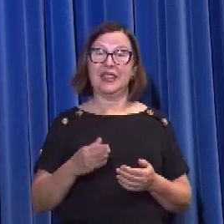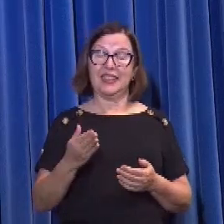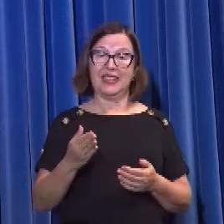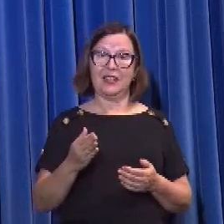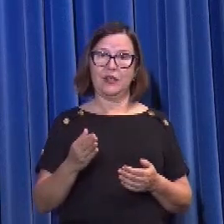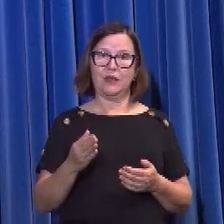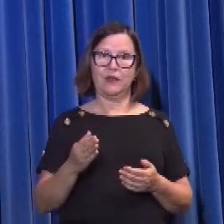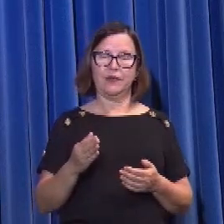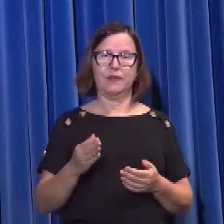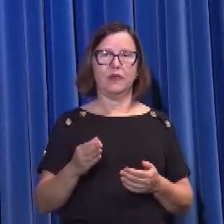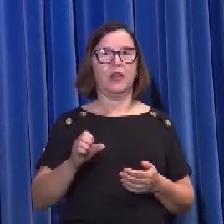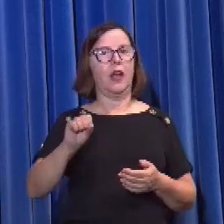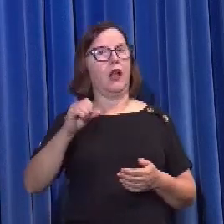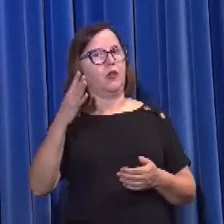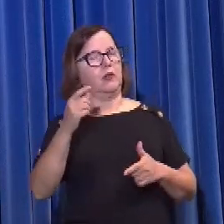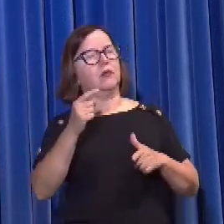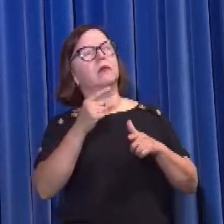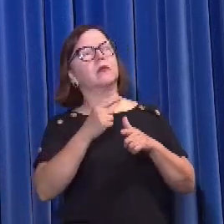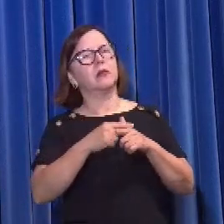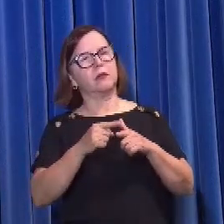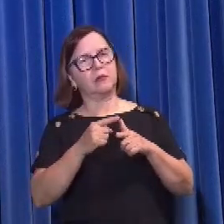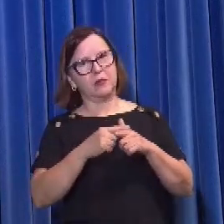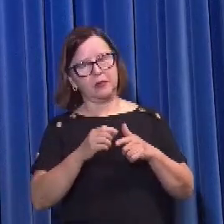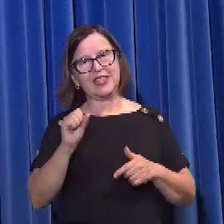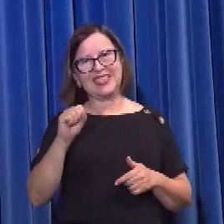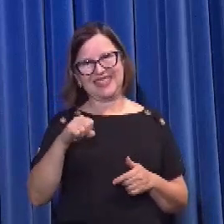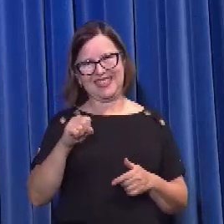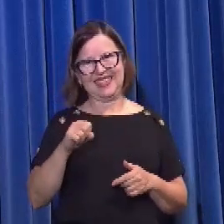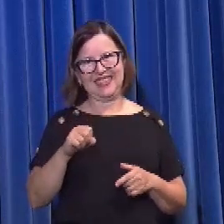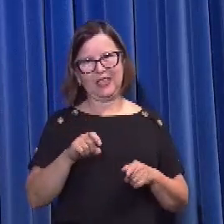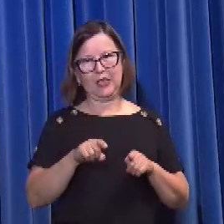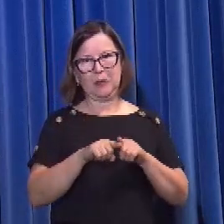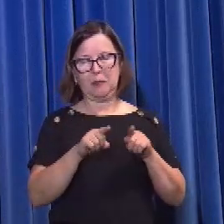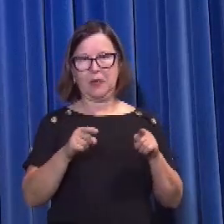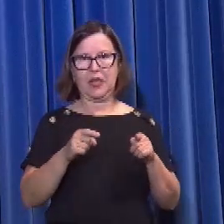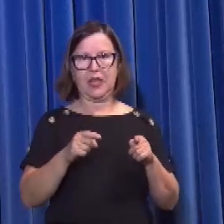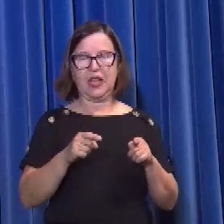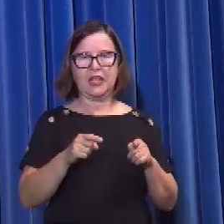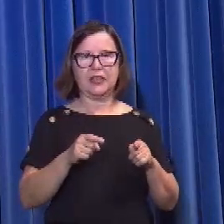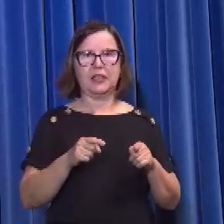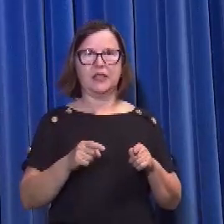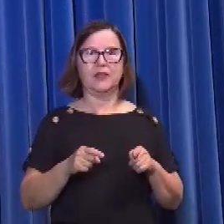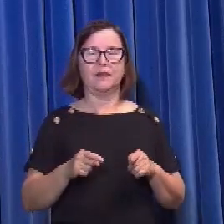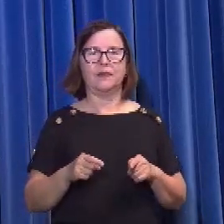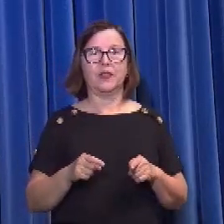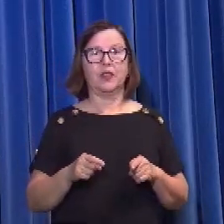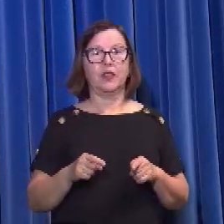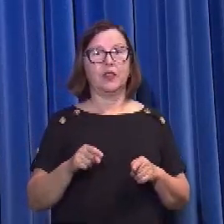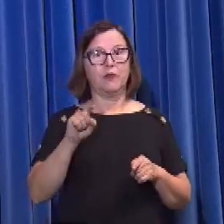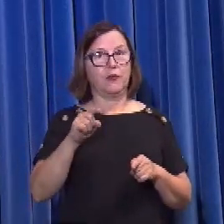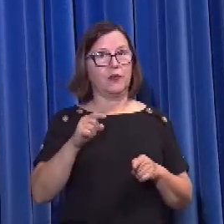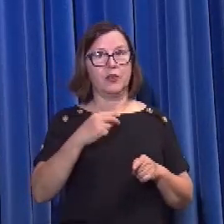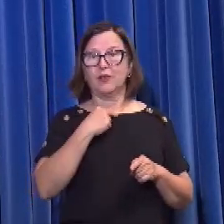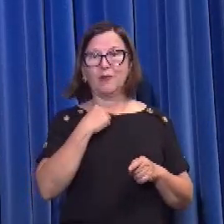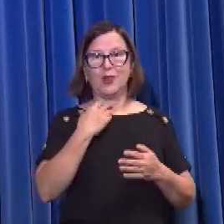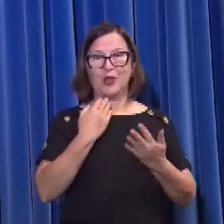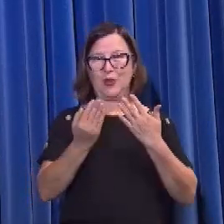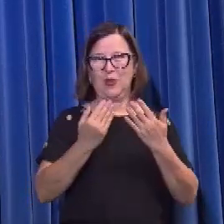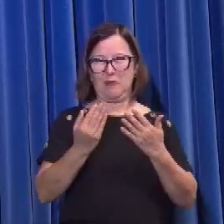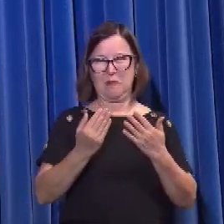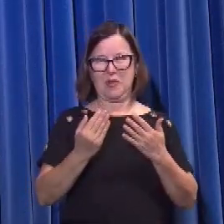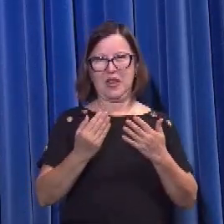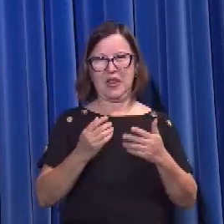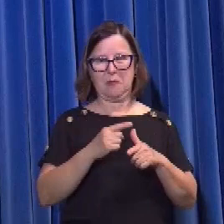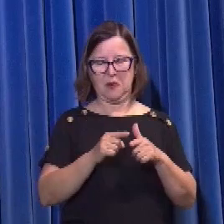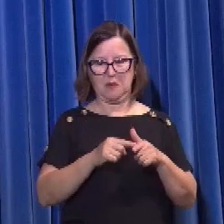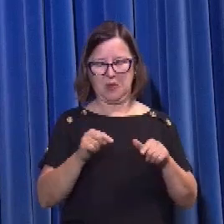por algumas tribulações? Vamos. Só que você não pode comparar. A não ser que você realmente entenda que